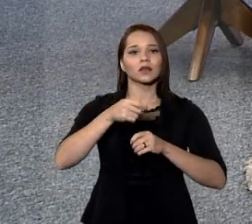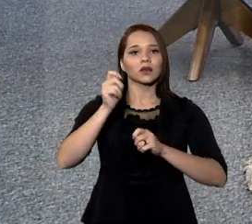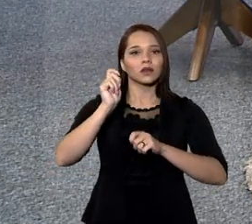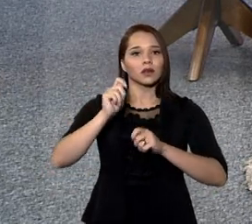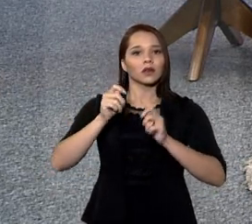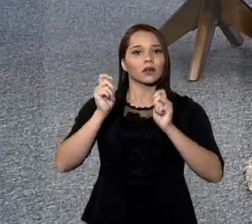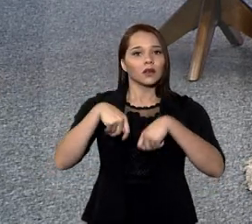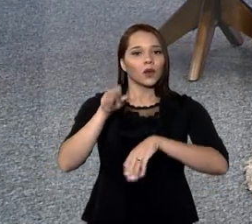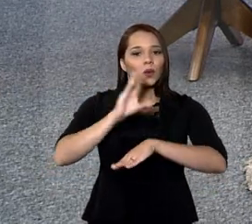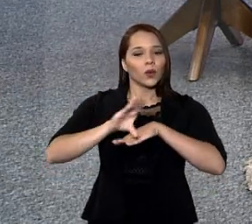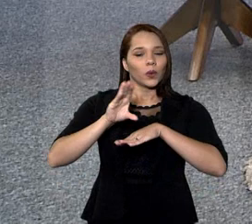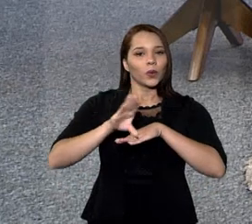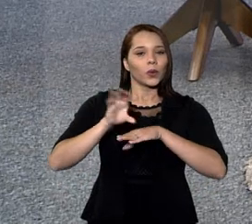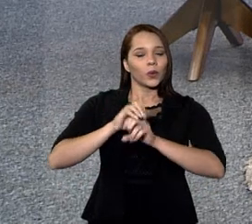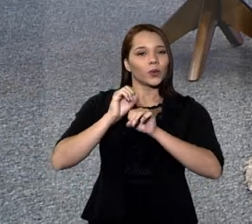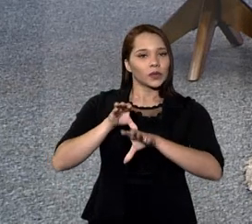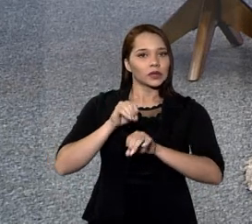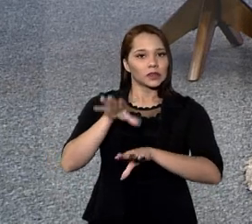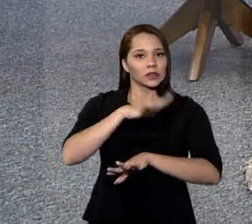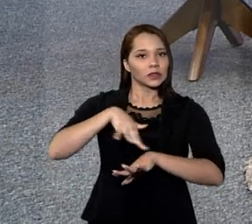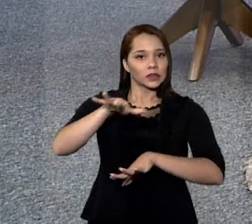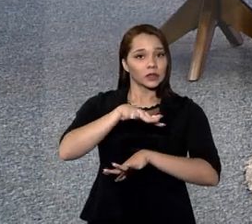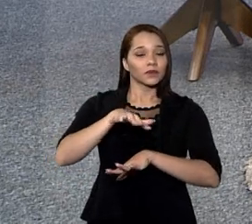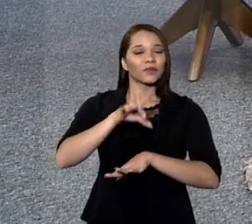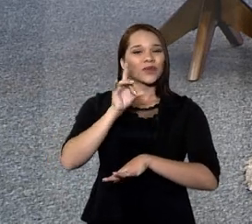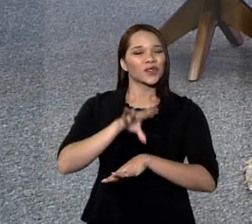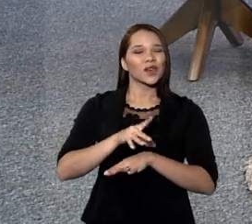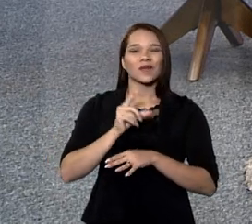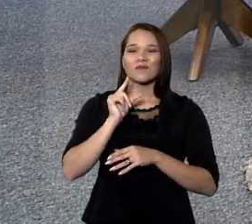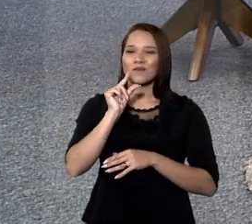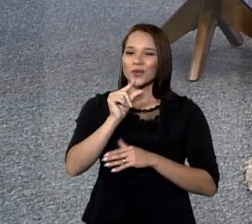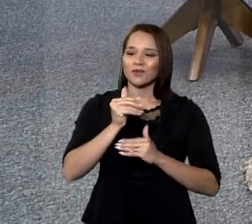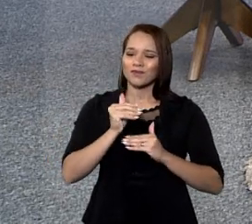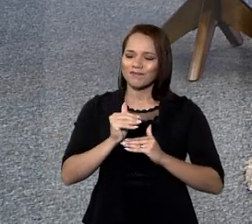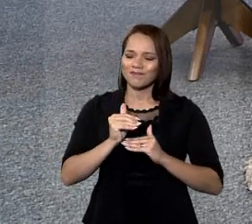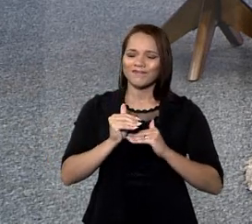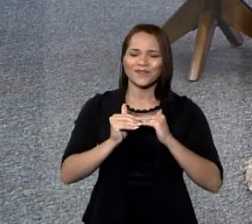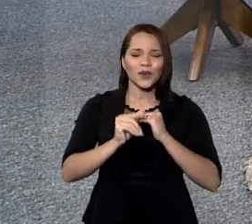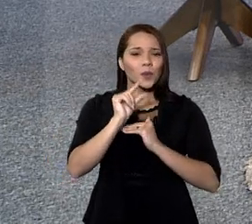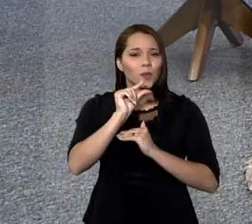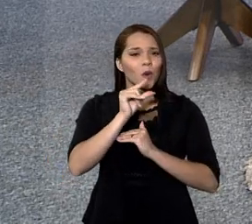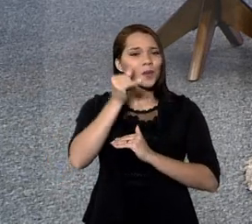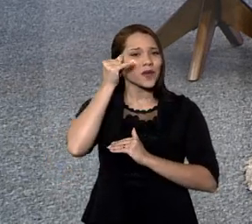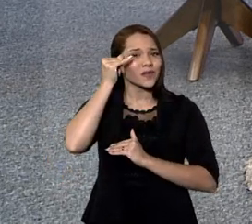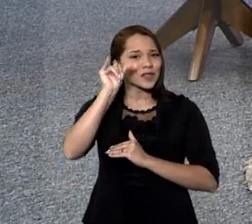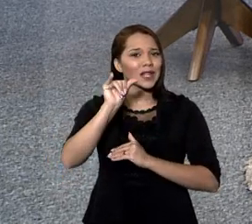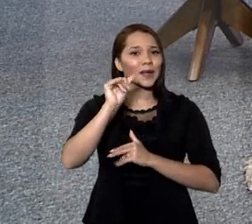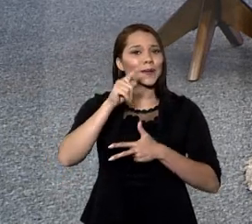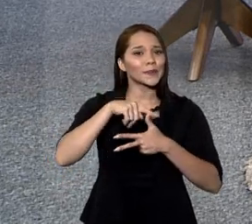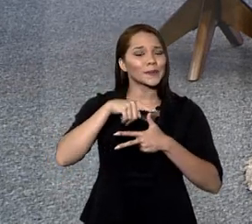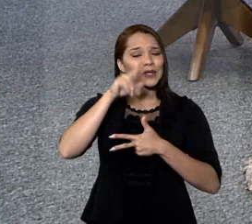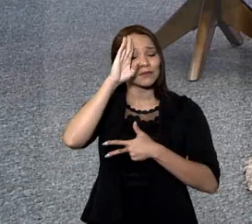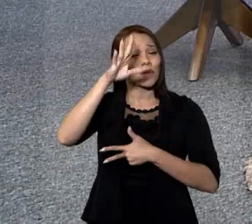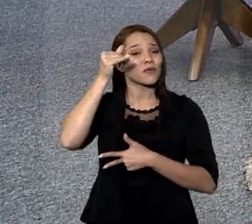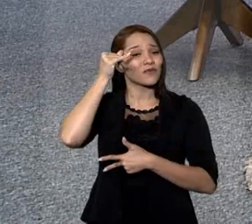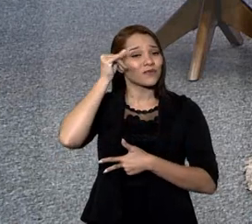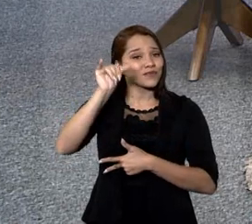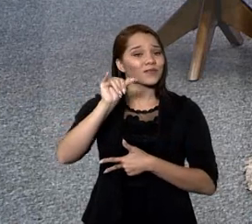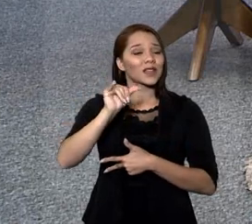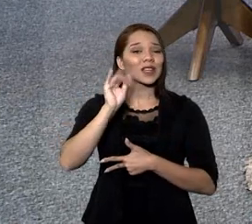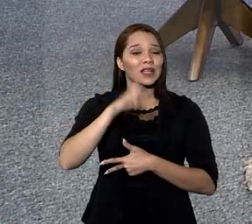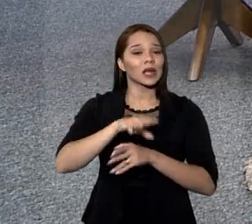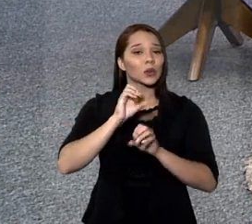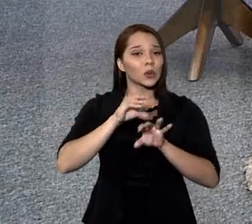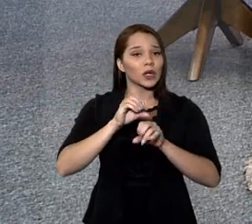capacitação desses atores e atrizes de justiça mas a gente andou muito pouco mas muito pouco no que diz respeito essa prevenção primária que